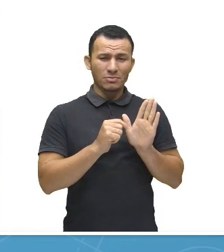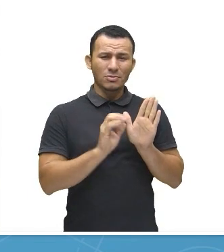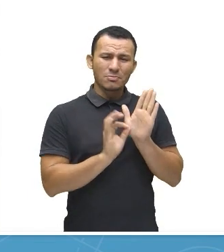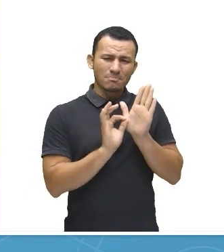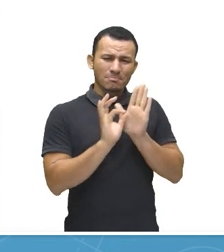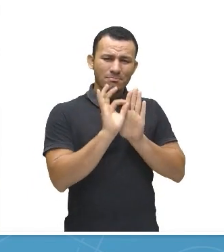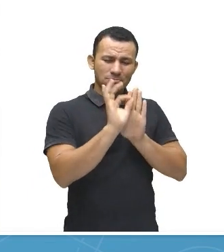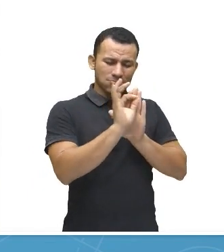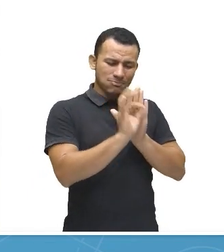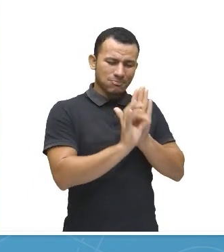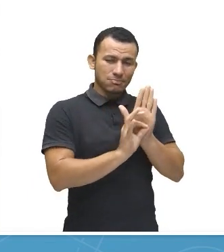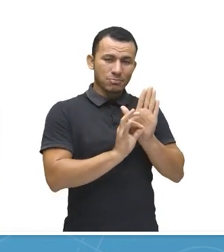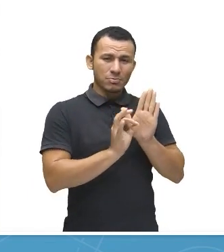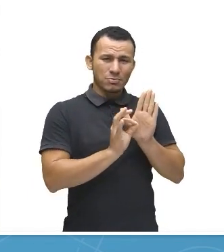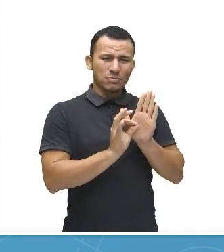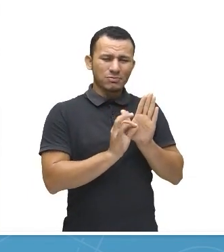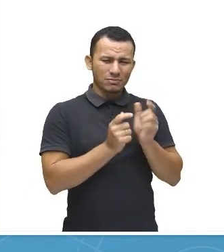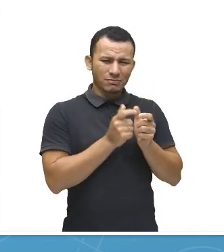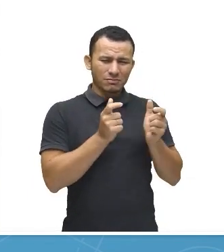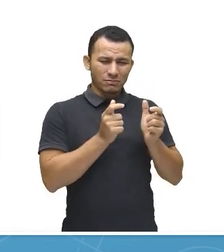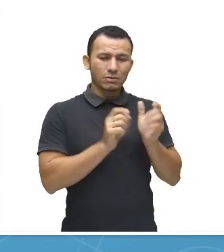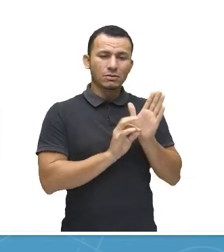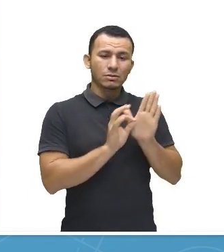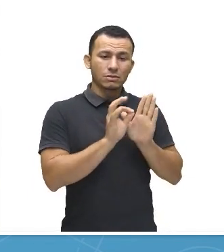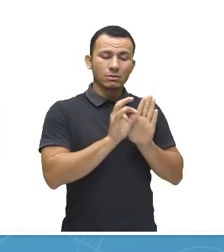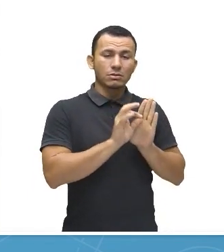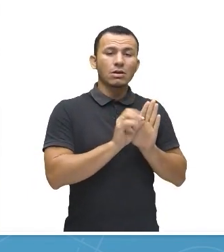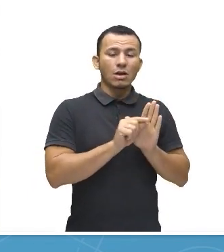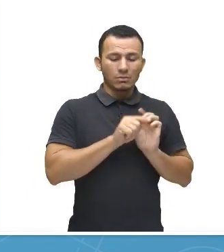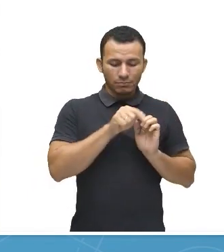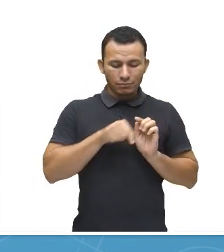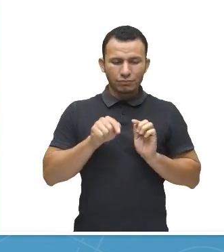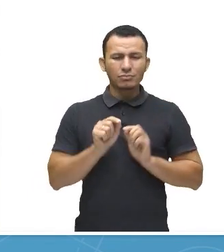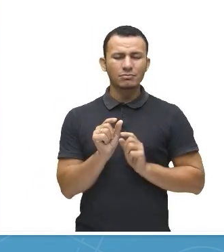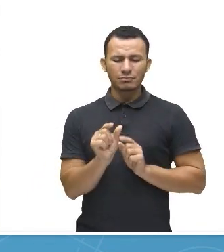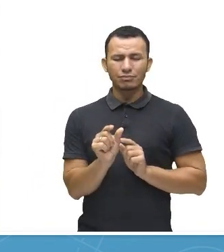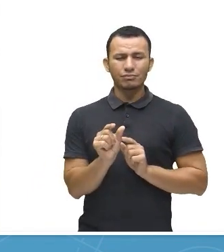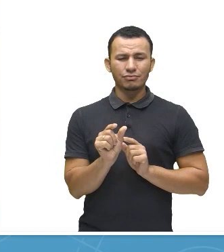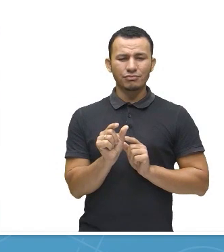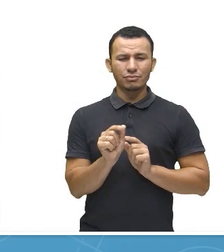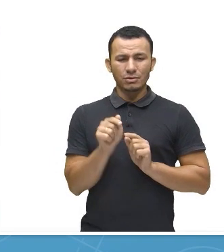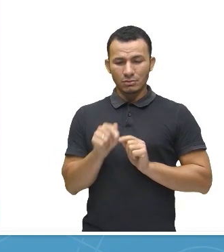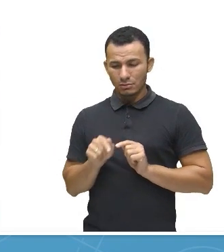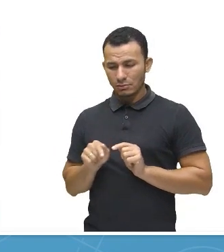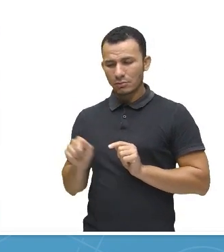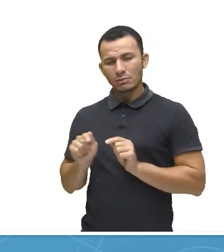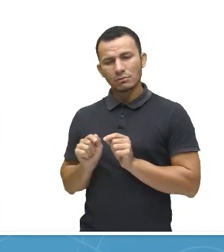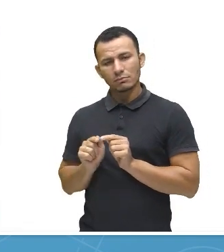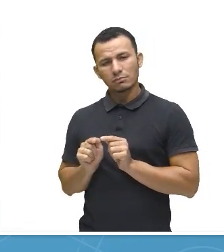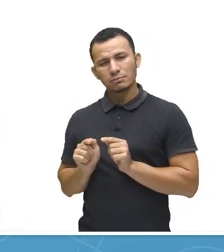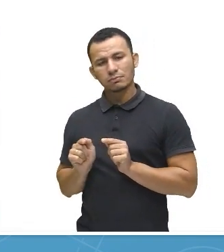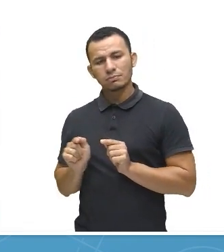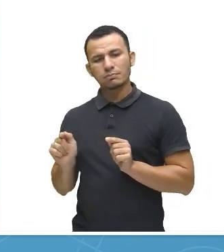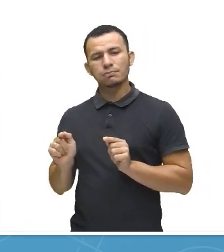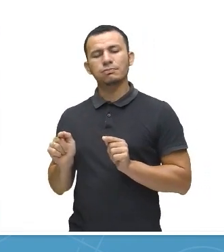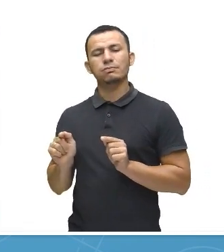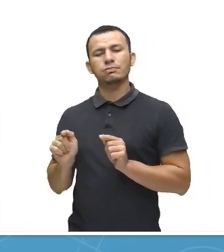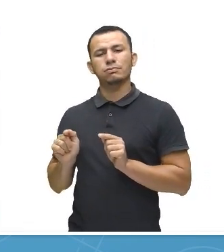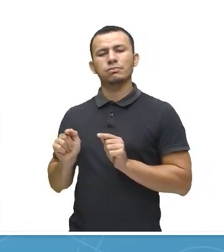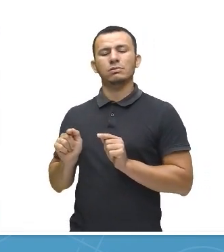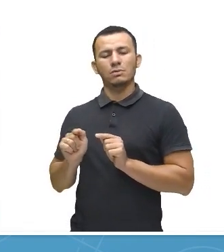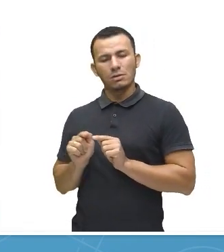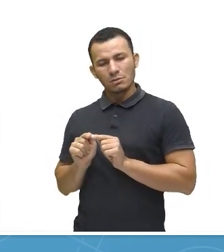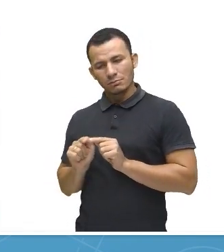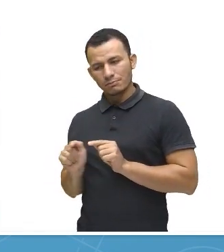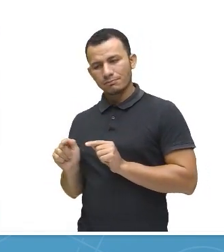nos ovos, né? E aí ele vai para a fase de girino e vai desenvolvendo, ó, perdendo cauda, e